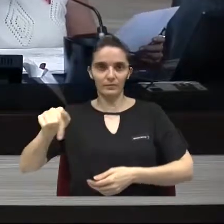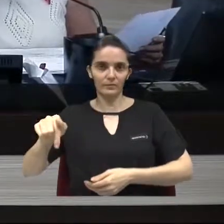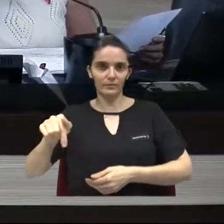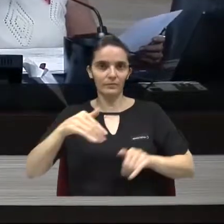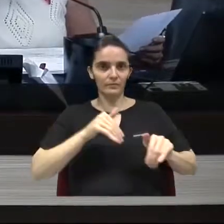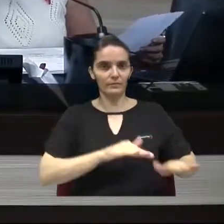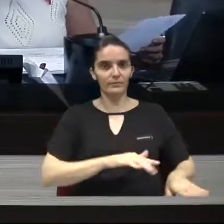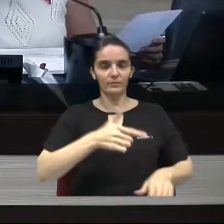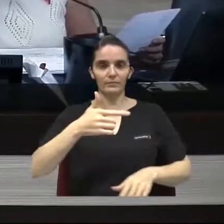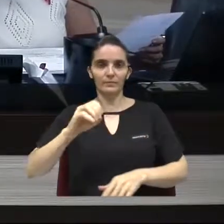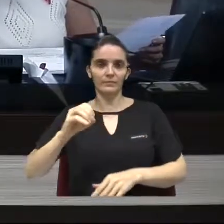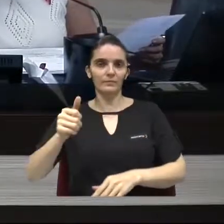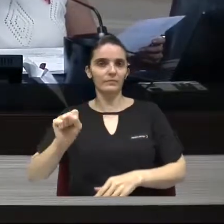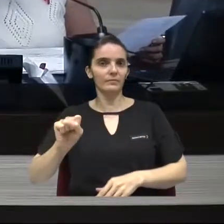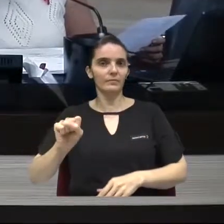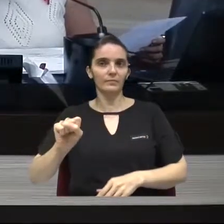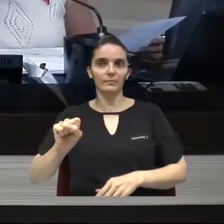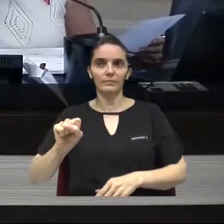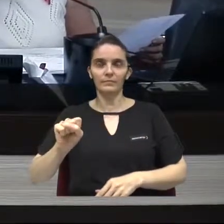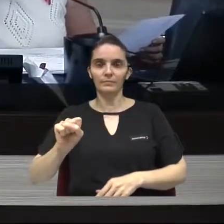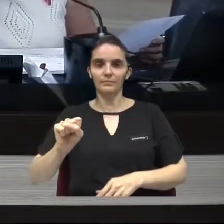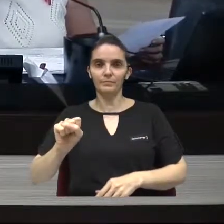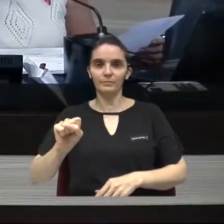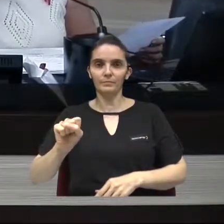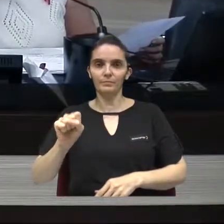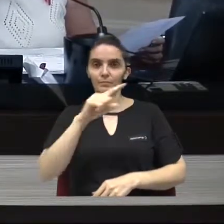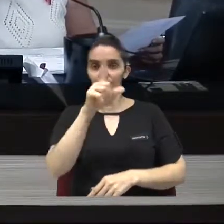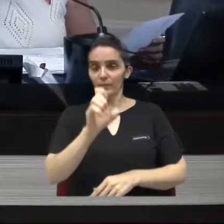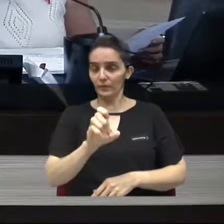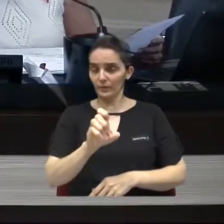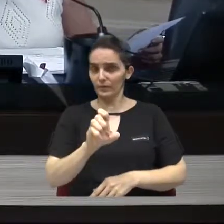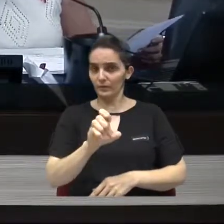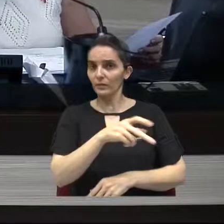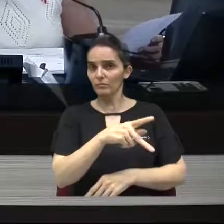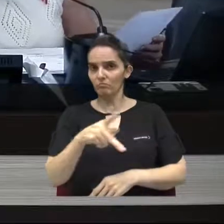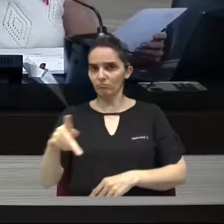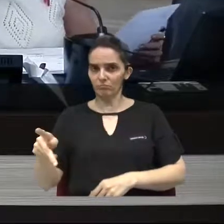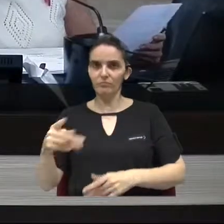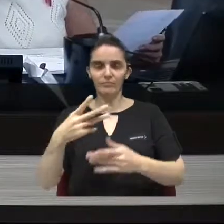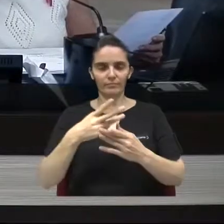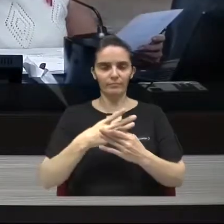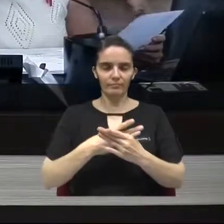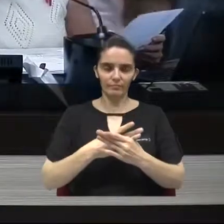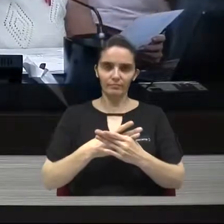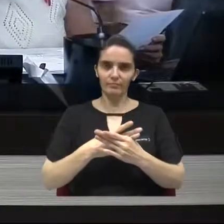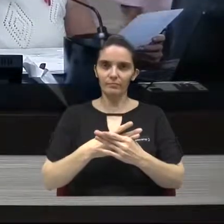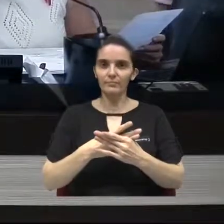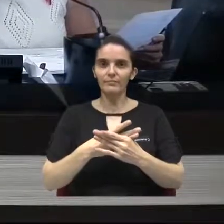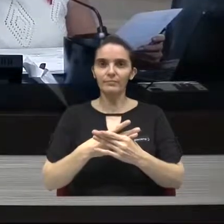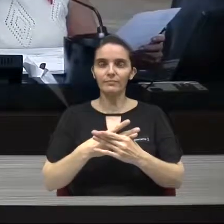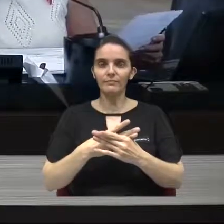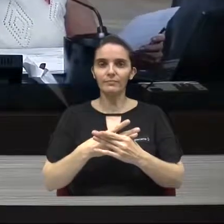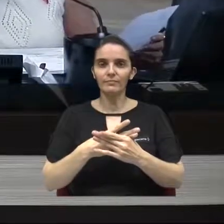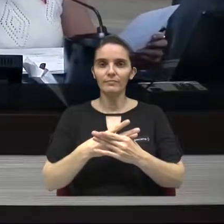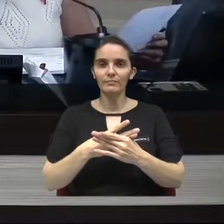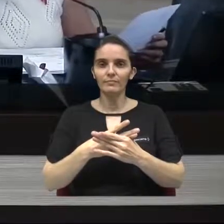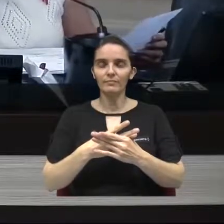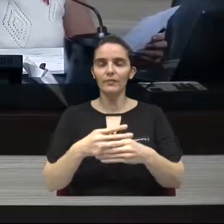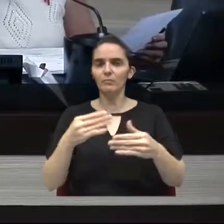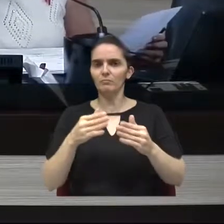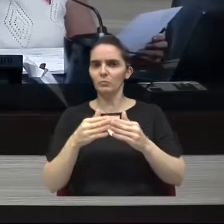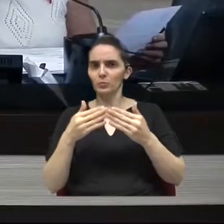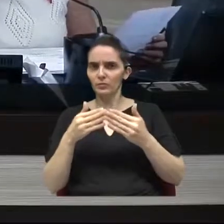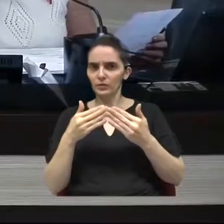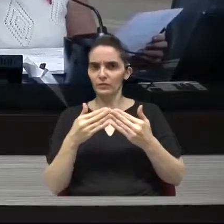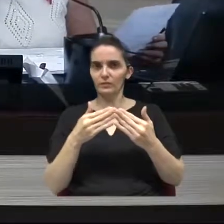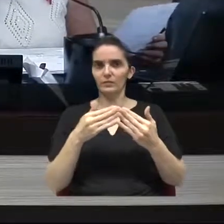de 2018. Excelentíssimo senhor José Roberto Bernardo, presidente da Câmara Municipal de Limeira. Senhor